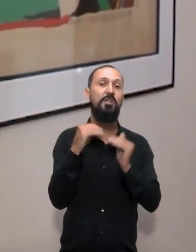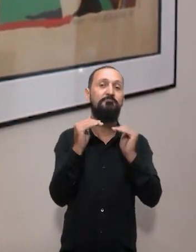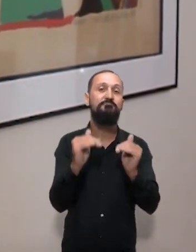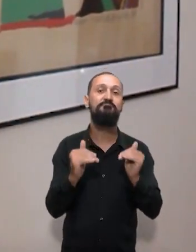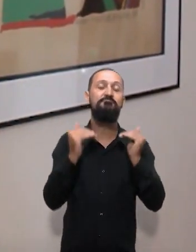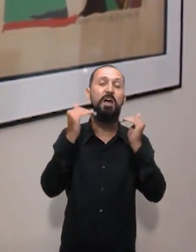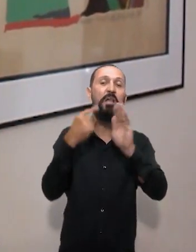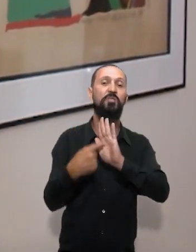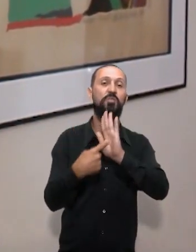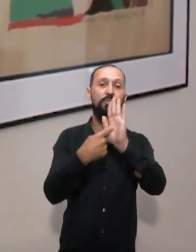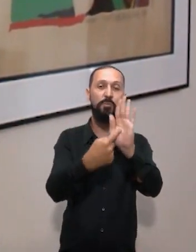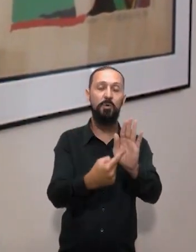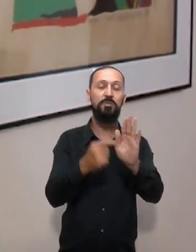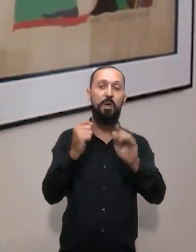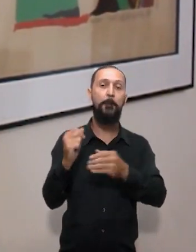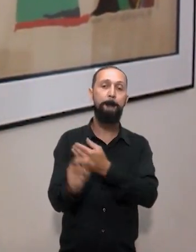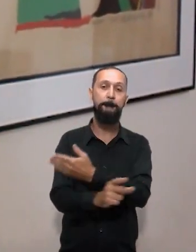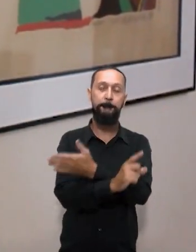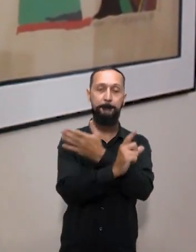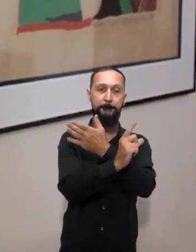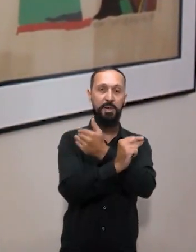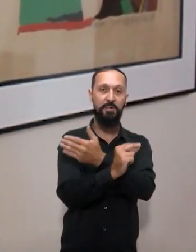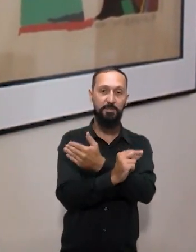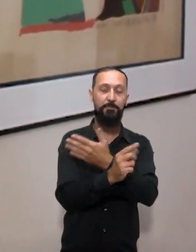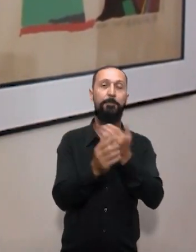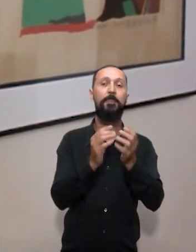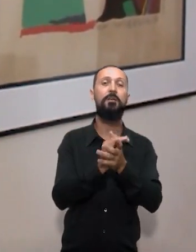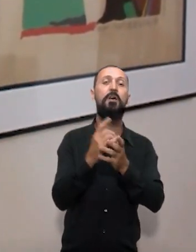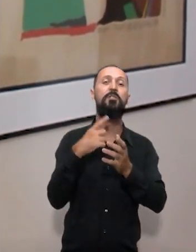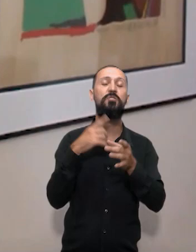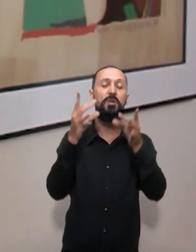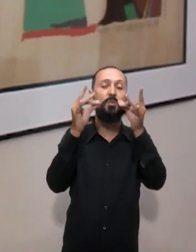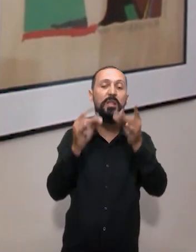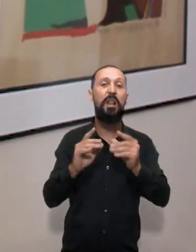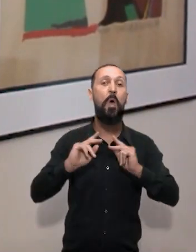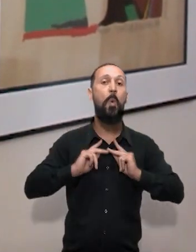algo além de mostrar o Pantanal,